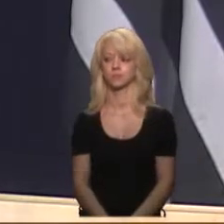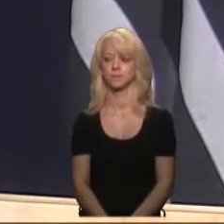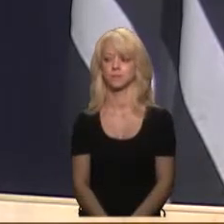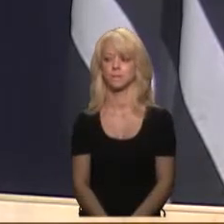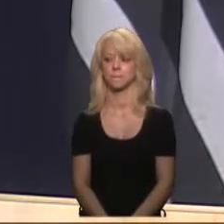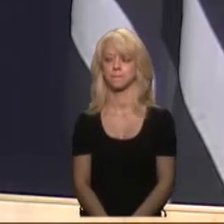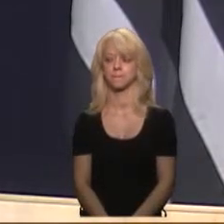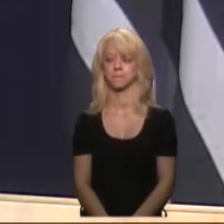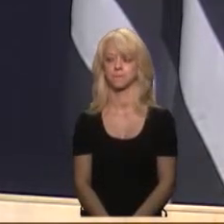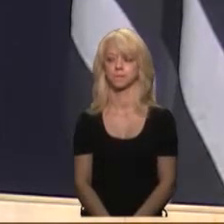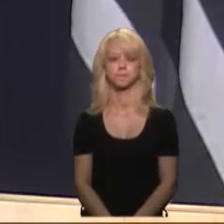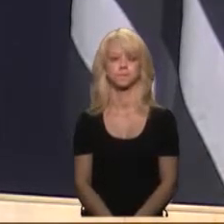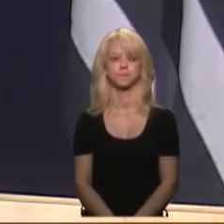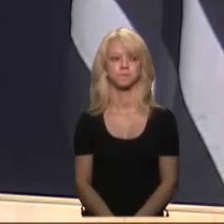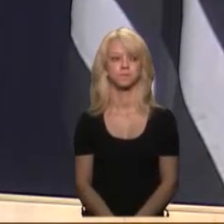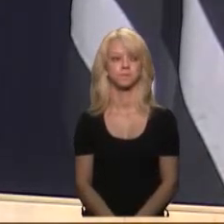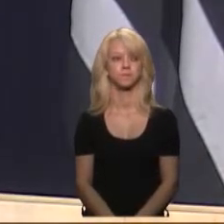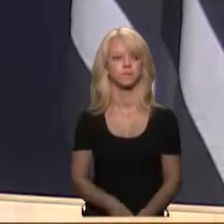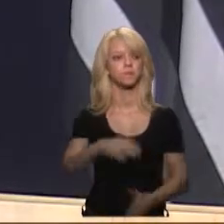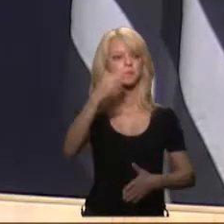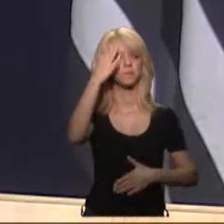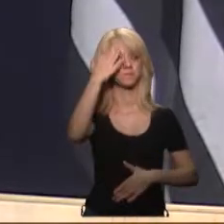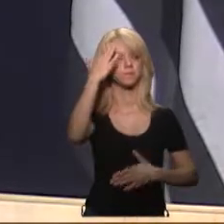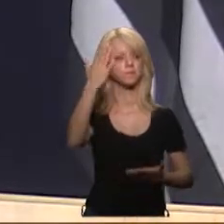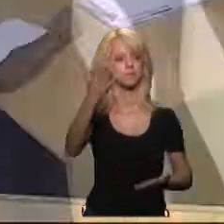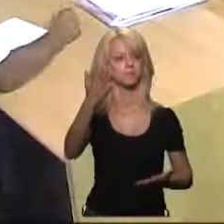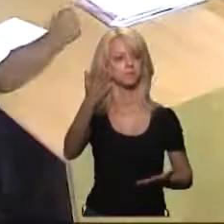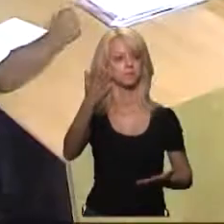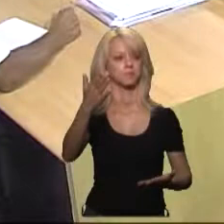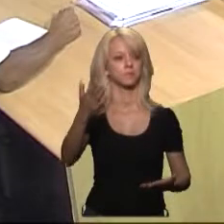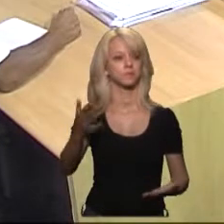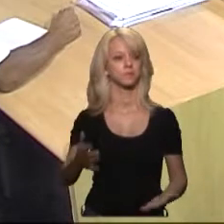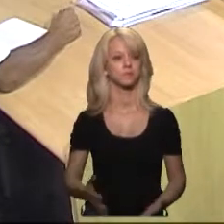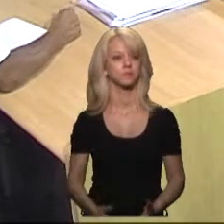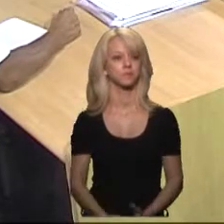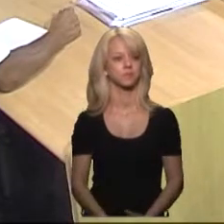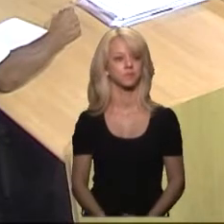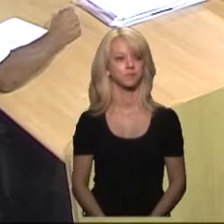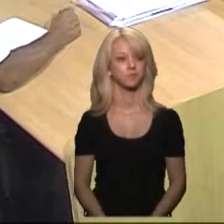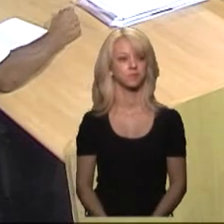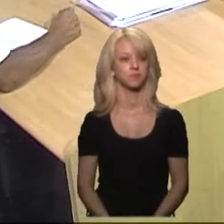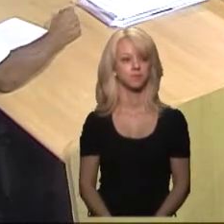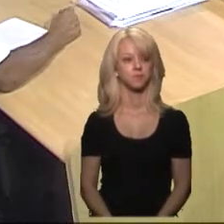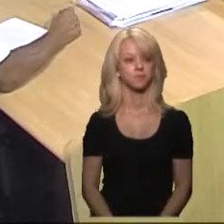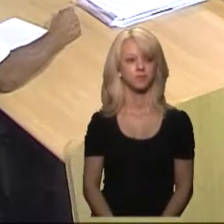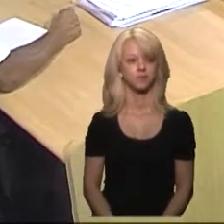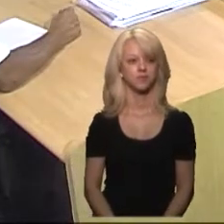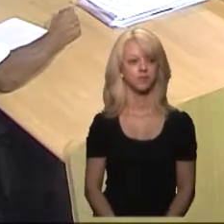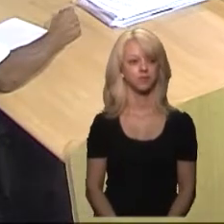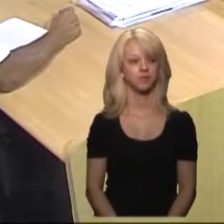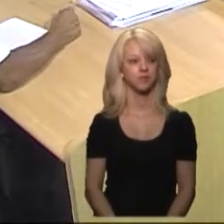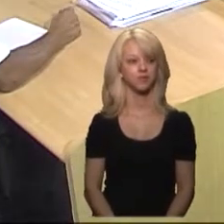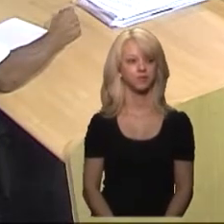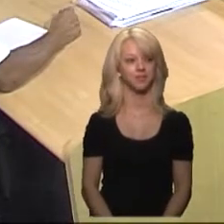pedir vista desse projeto. Obrigado, senhor presidente. Eram essas minhas considerações. Último vereador, vereador Jefferson